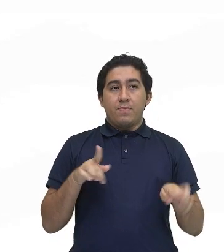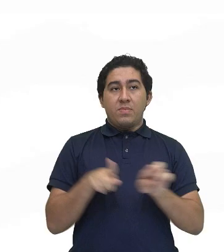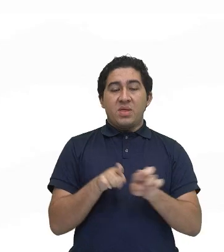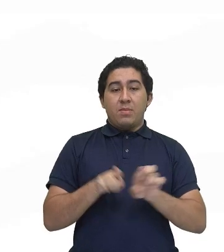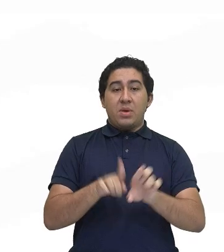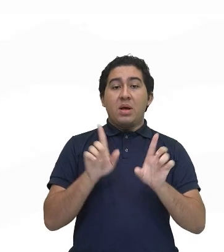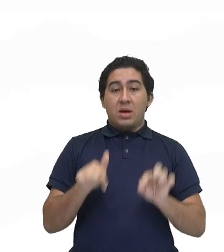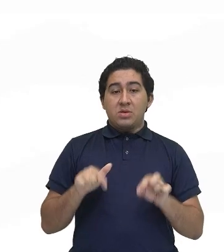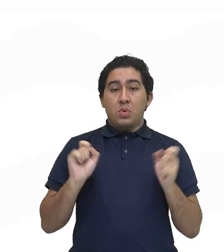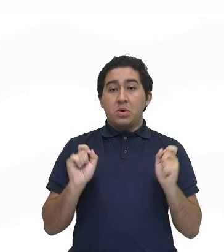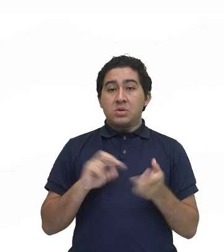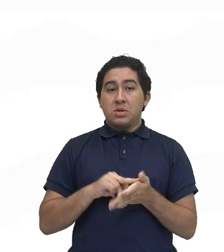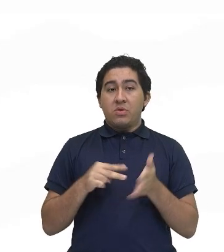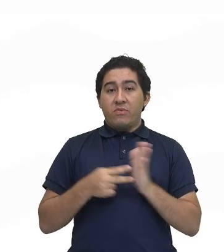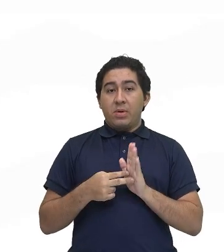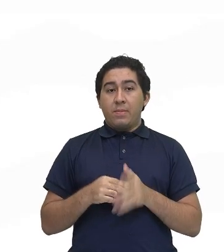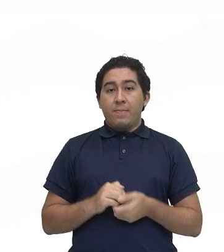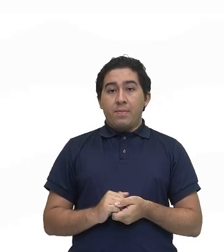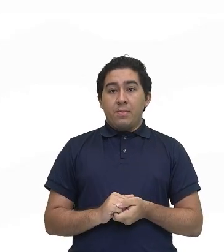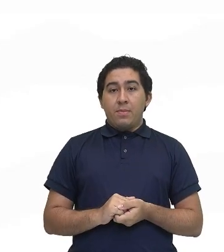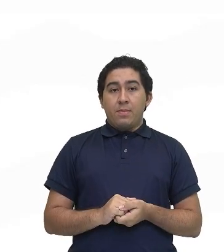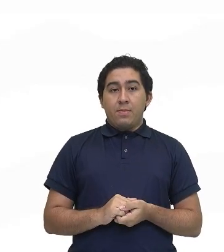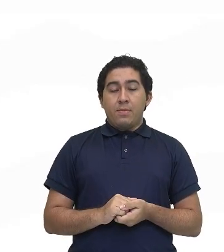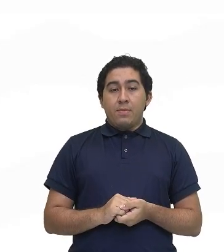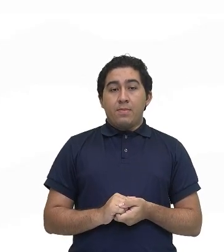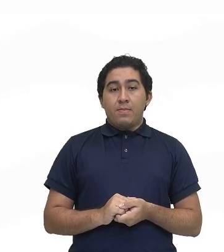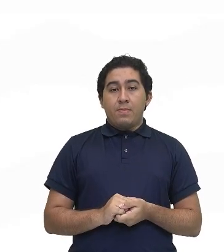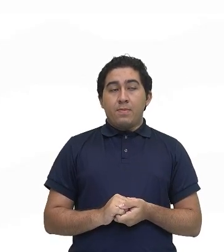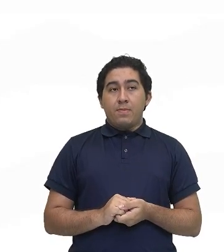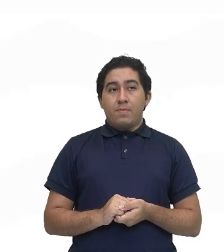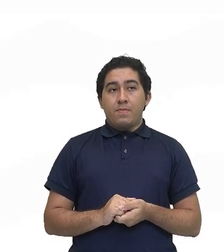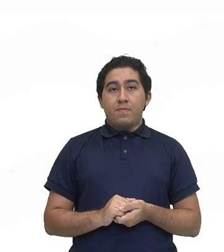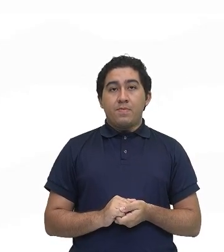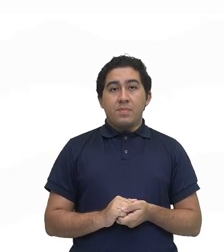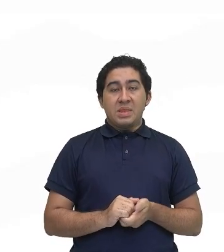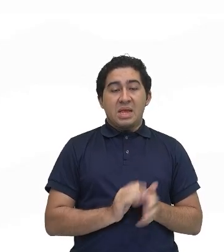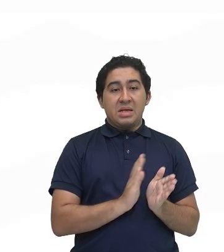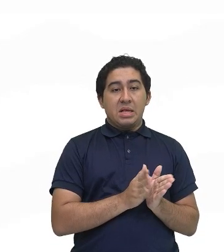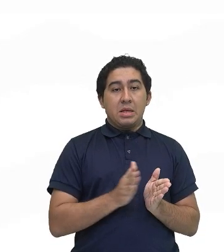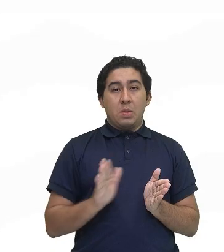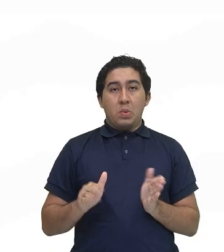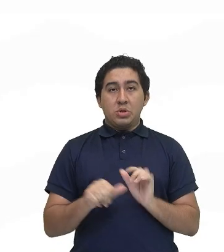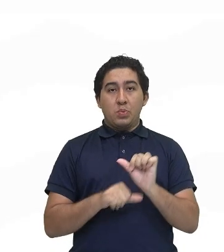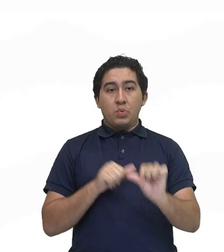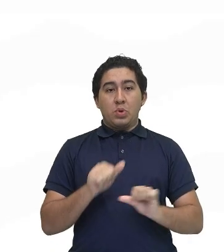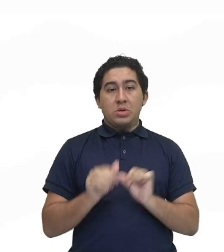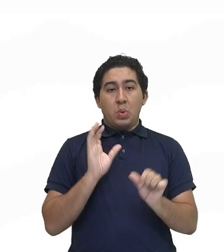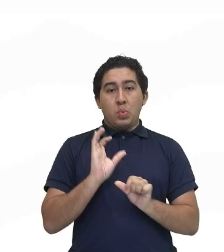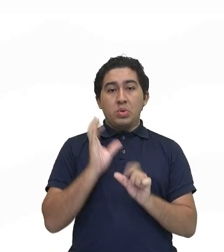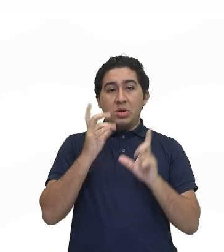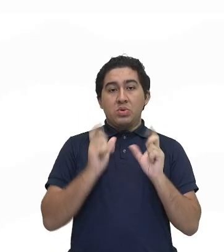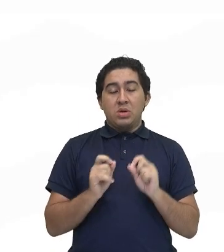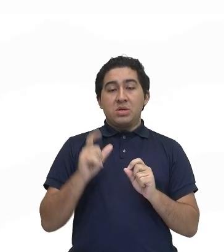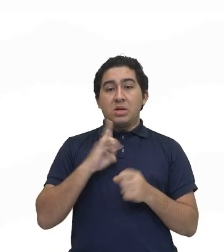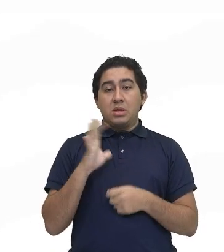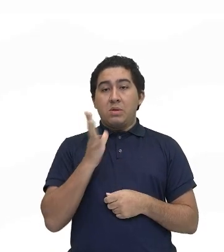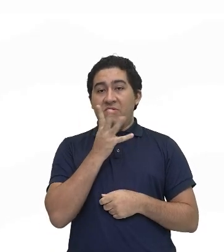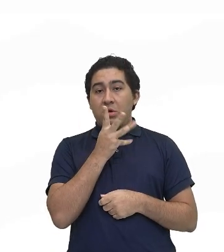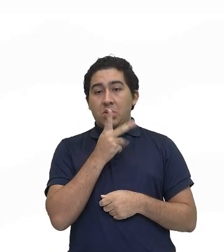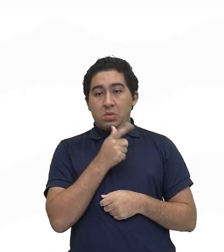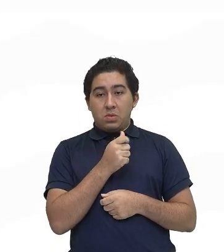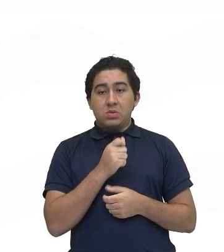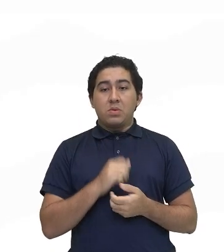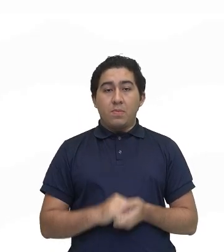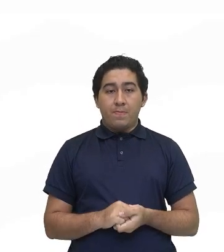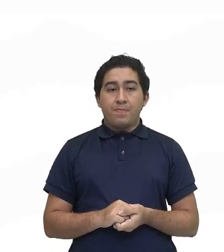evolução, nós temos o seguinte, ó, essa sequência de mudanças ocorre de forma